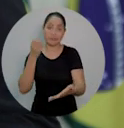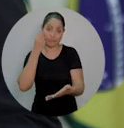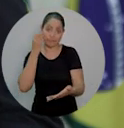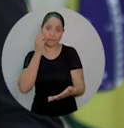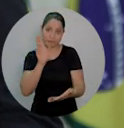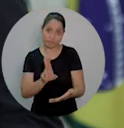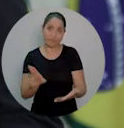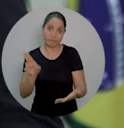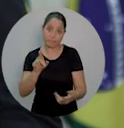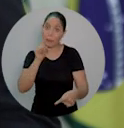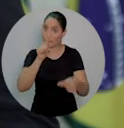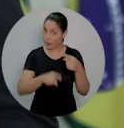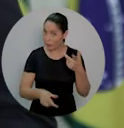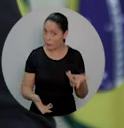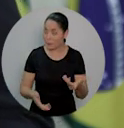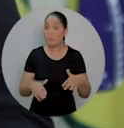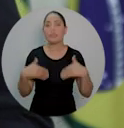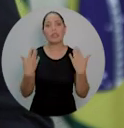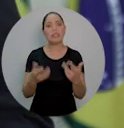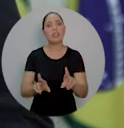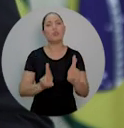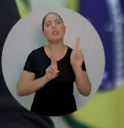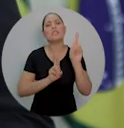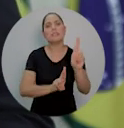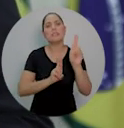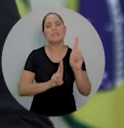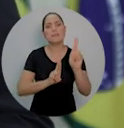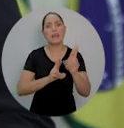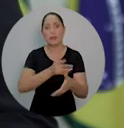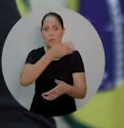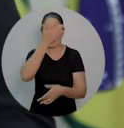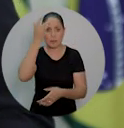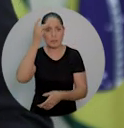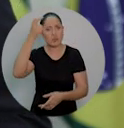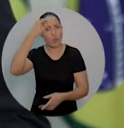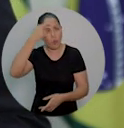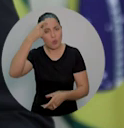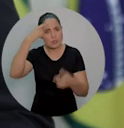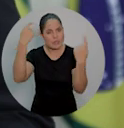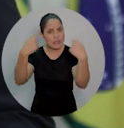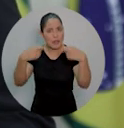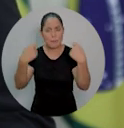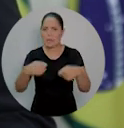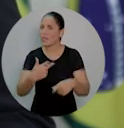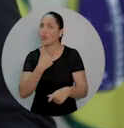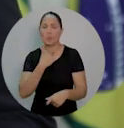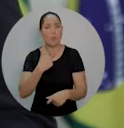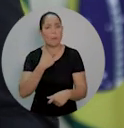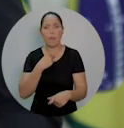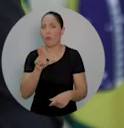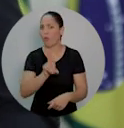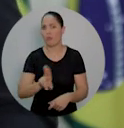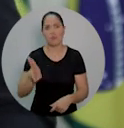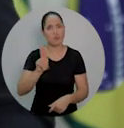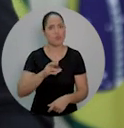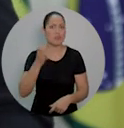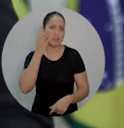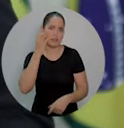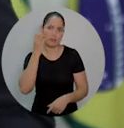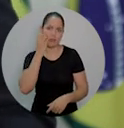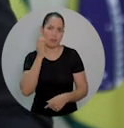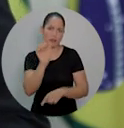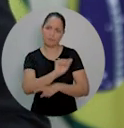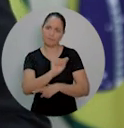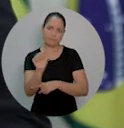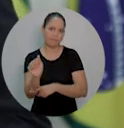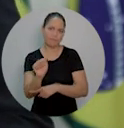fim, esperamos que os próprios condutores de veículos automotores tomem consciência de que não é seguro a utilização do aparelho